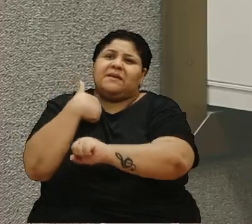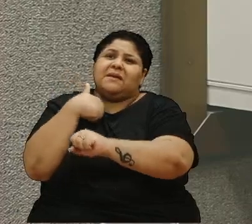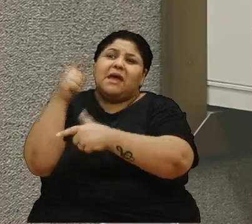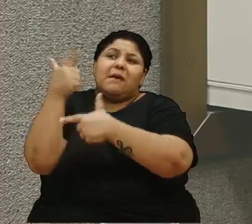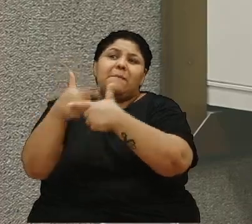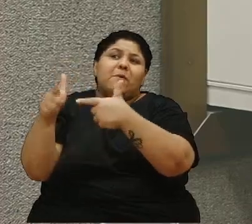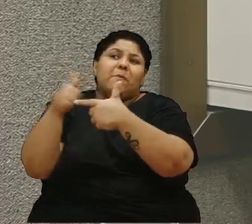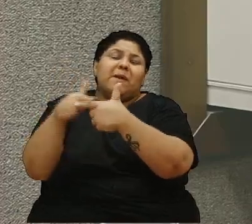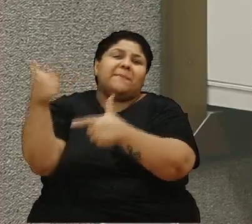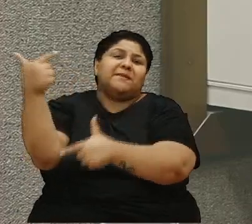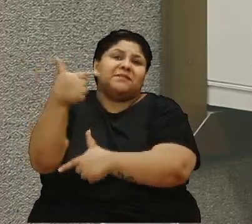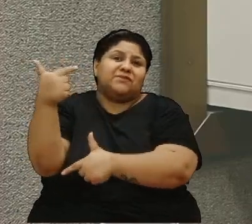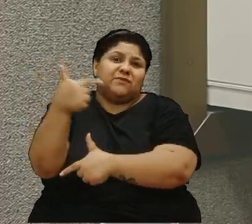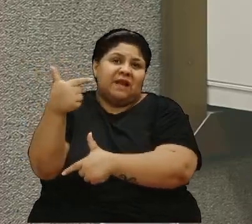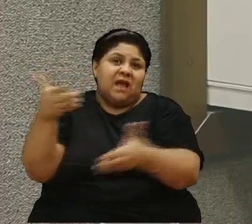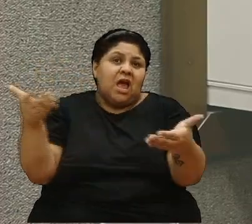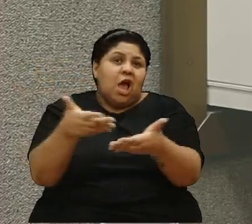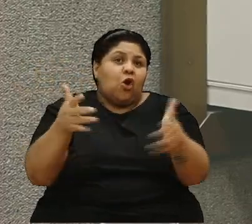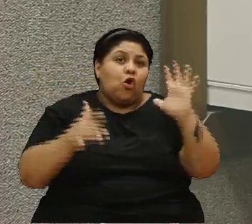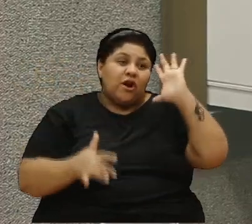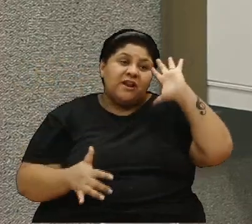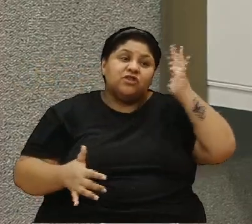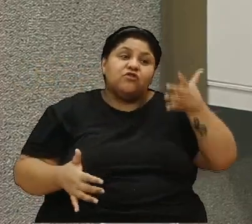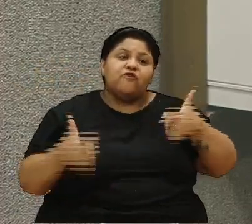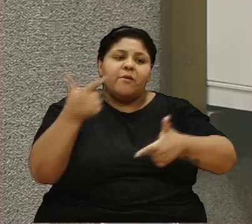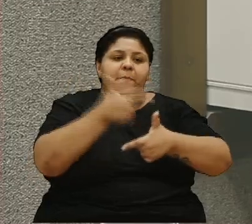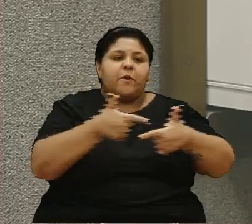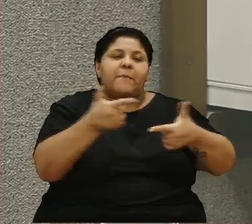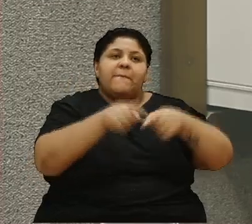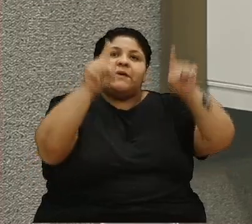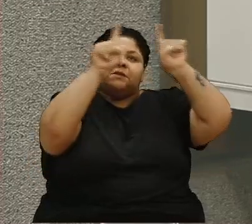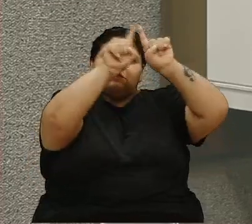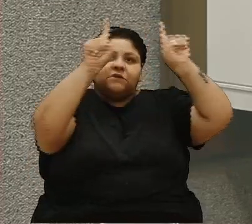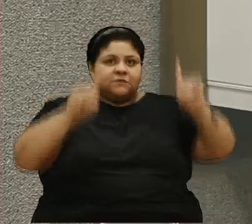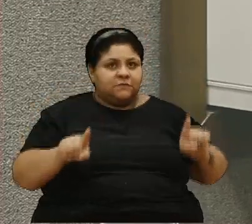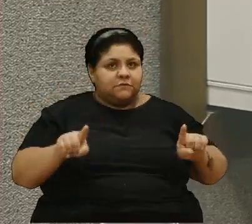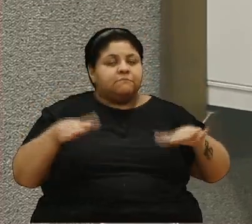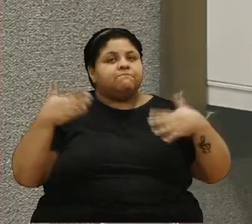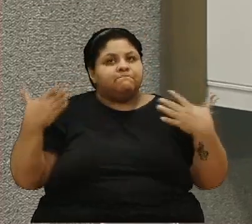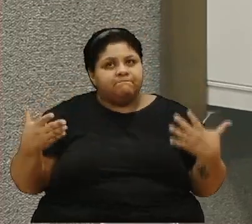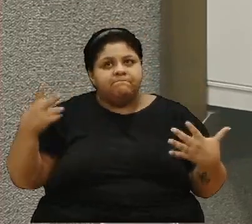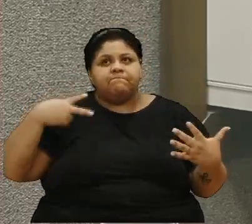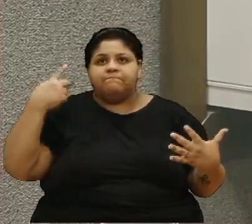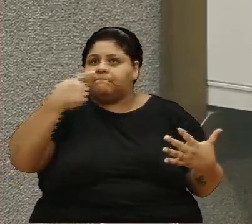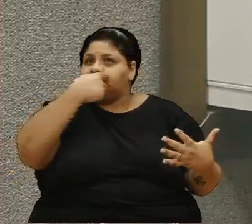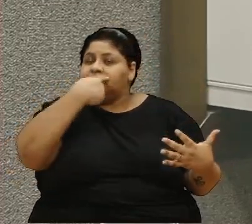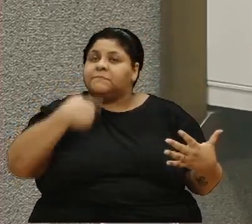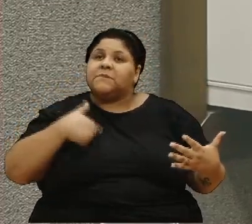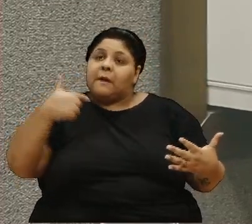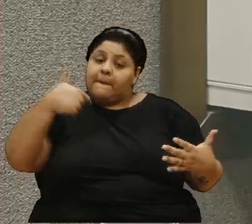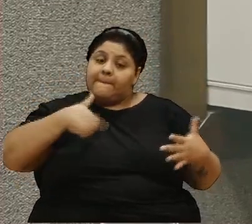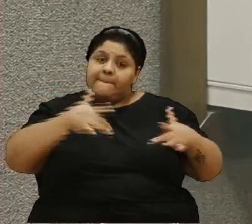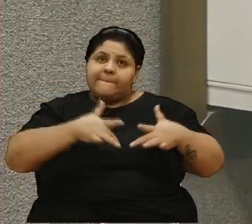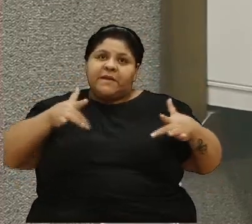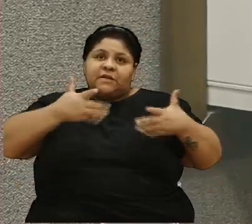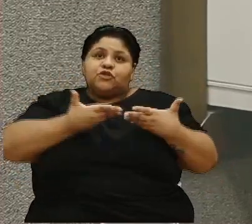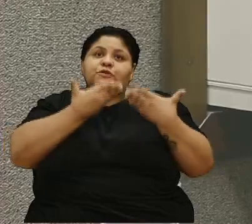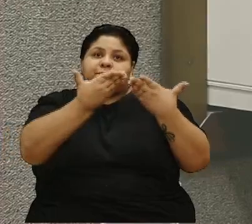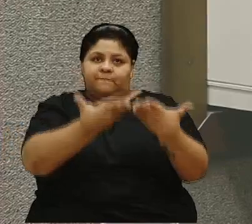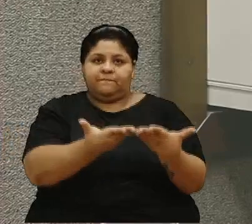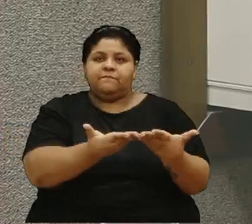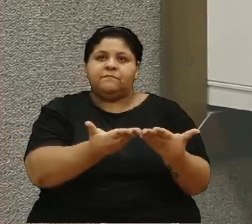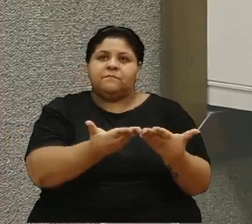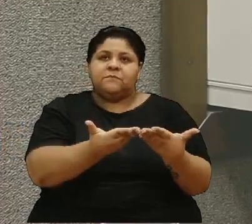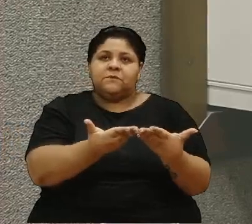Eu acho que nós temos que resolver esse problema com os servidores, tá? Então, nesse sentido, vereador Petrini, minha solidariedade à Vossa Senhoria,